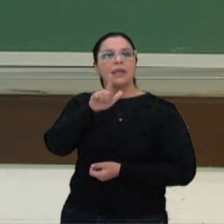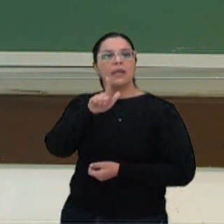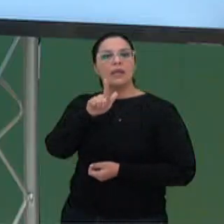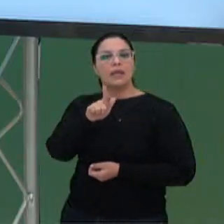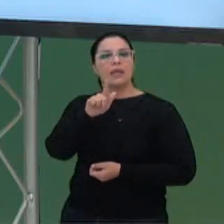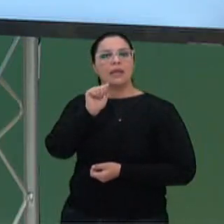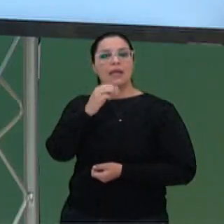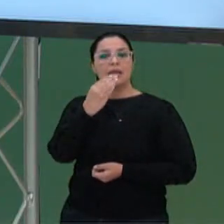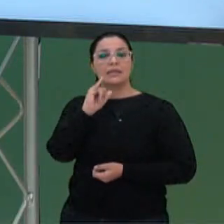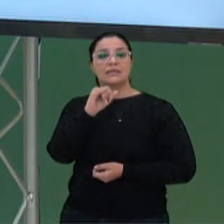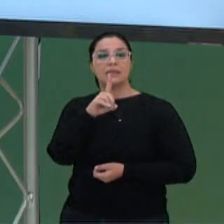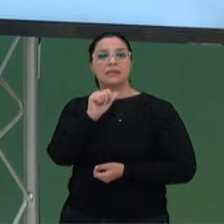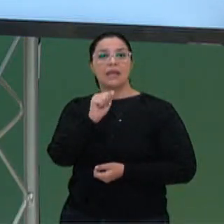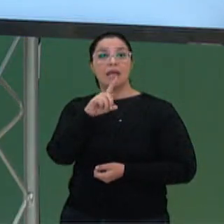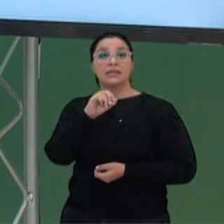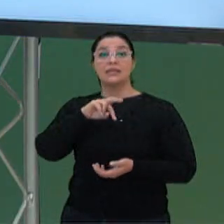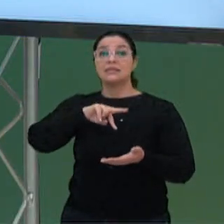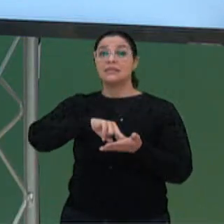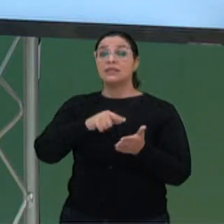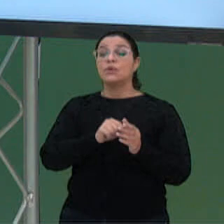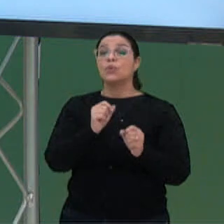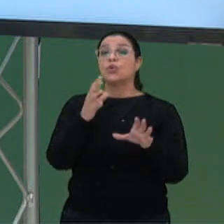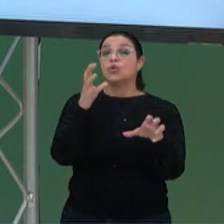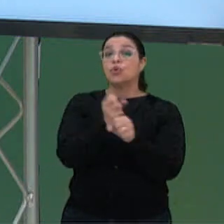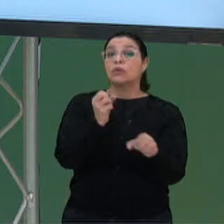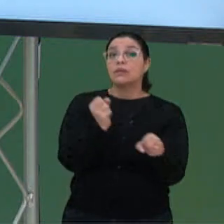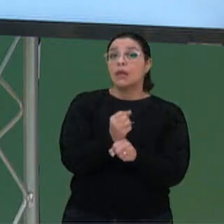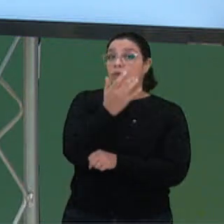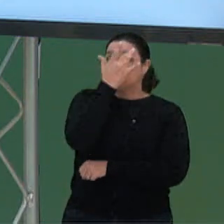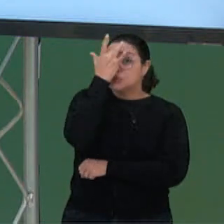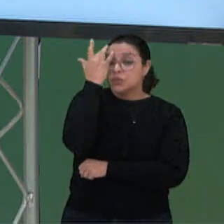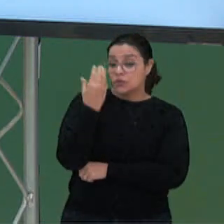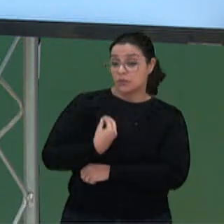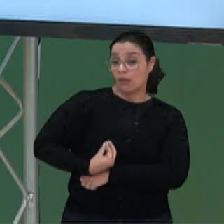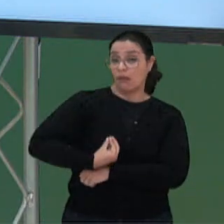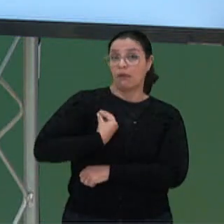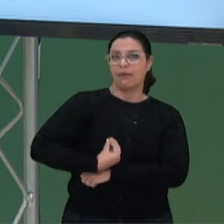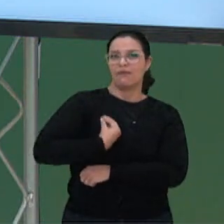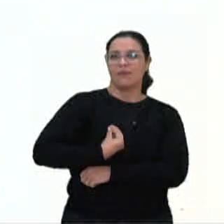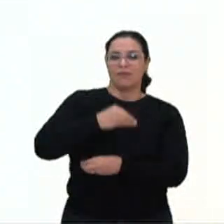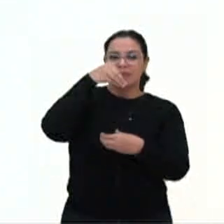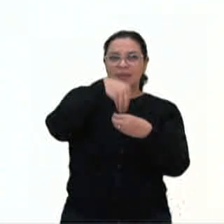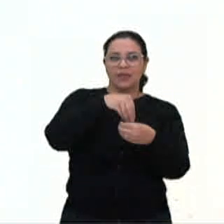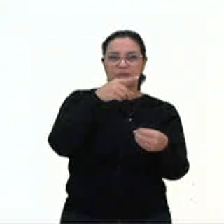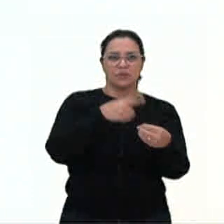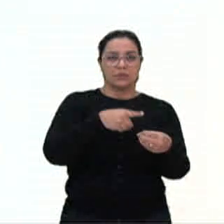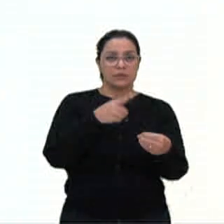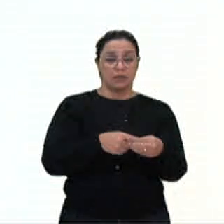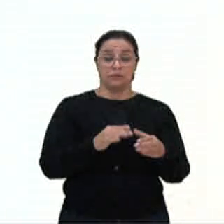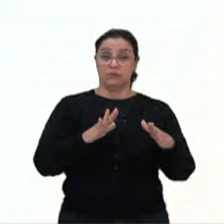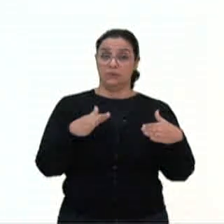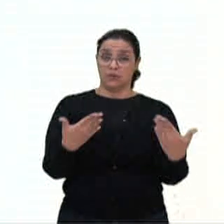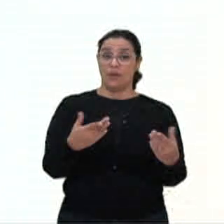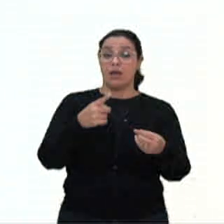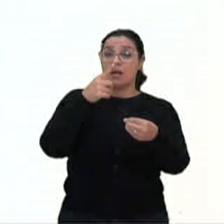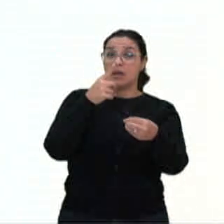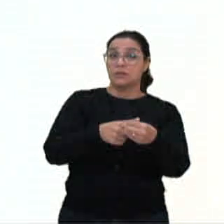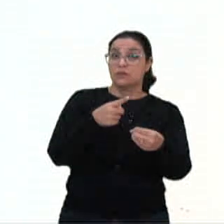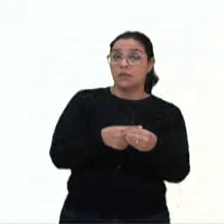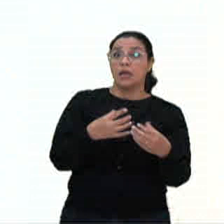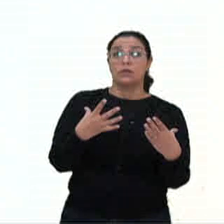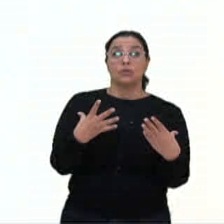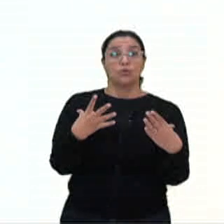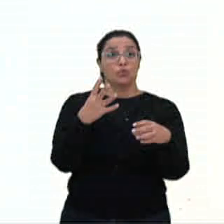Megacidades está relacionada ao número de habitantes. Então, eu digo que uma cidade em que a